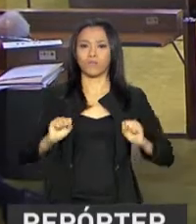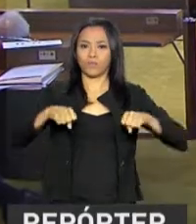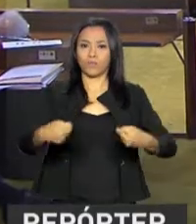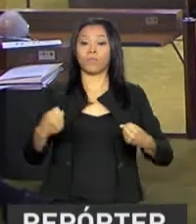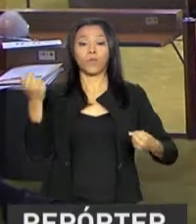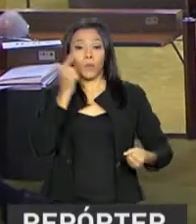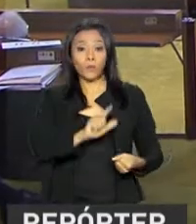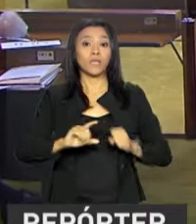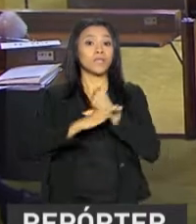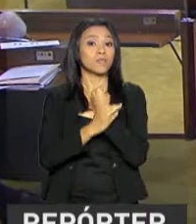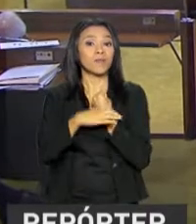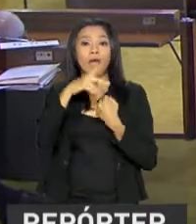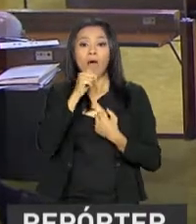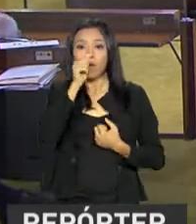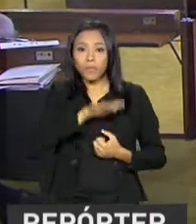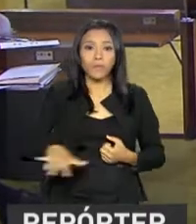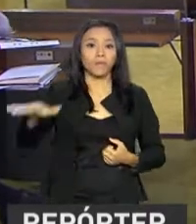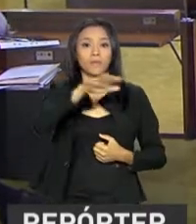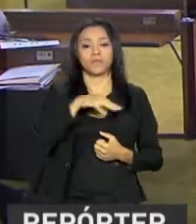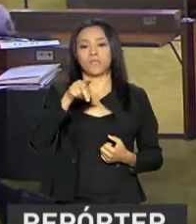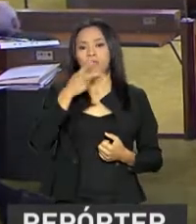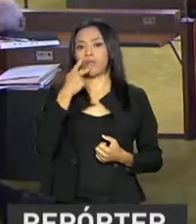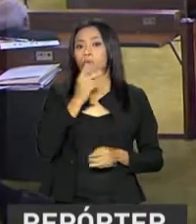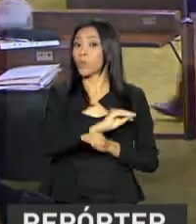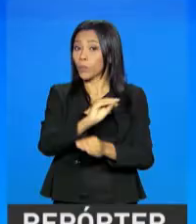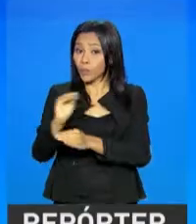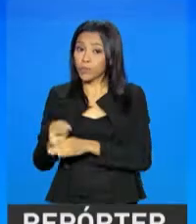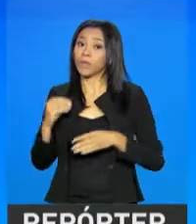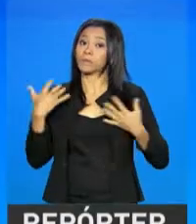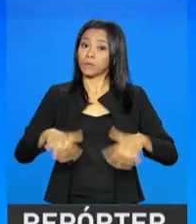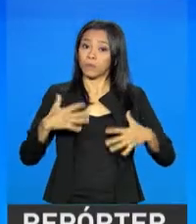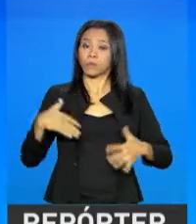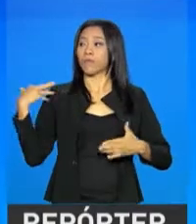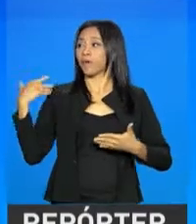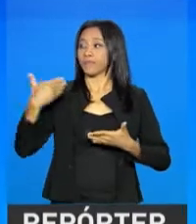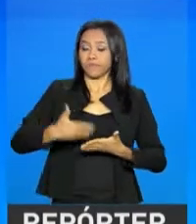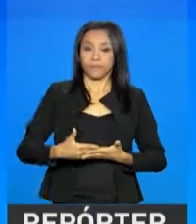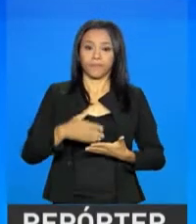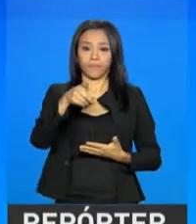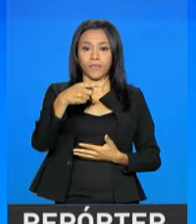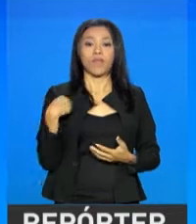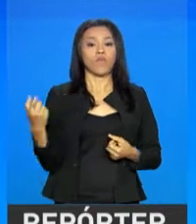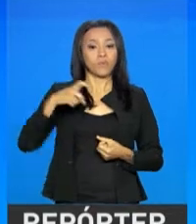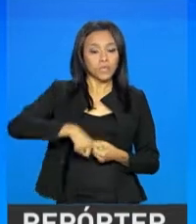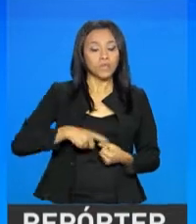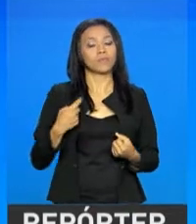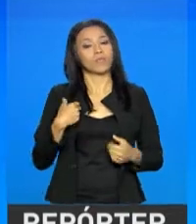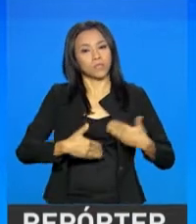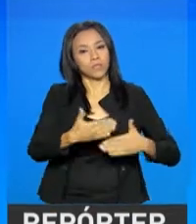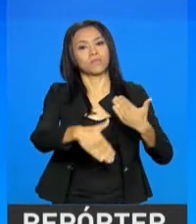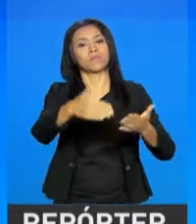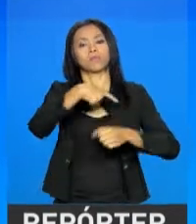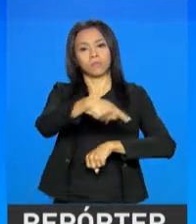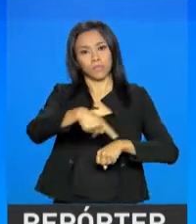que o compromisso do brasil com o desenvolvimento sustentável é histórico retomamos o crescimento voltamos a gerar emprego e renda